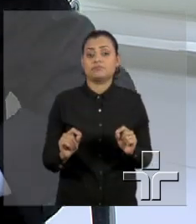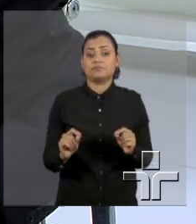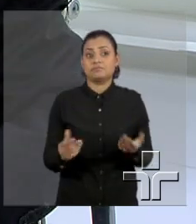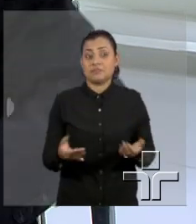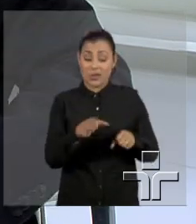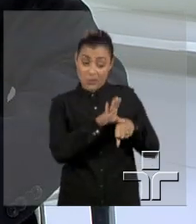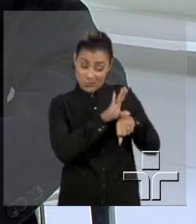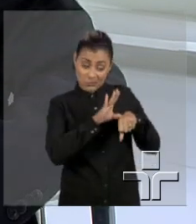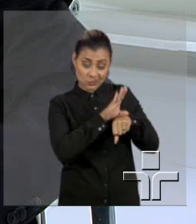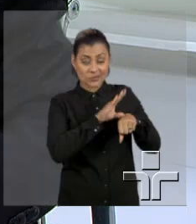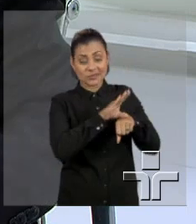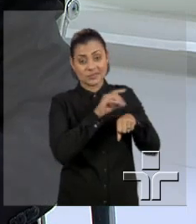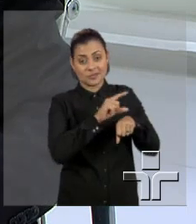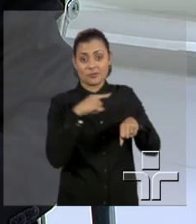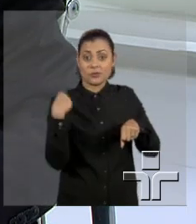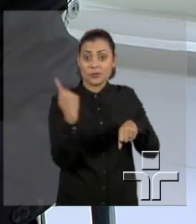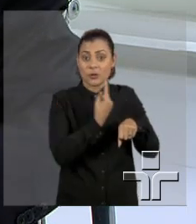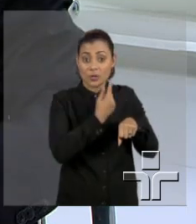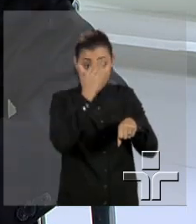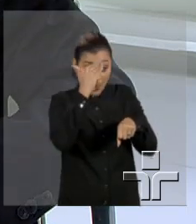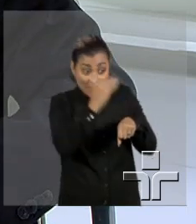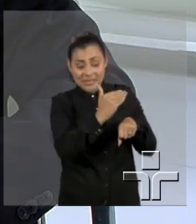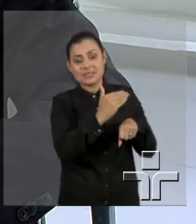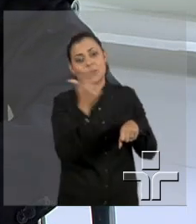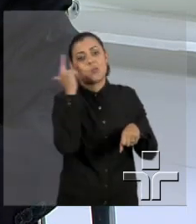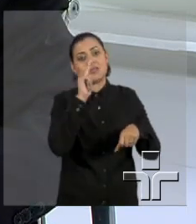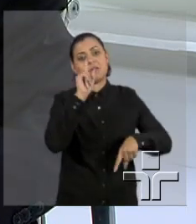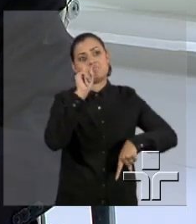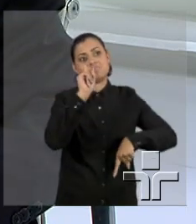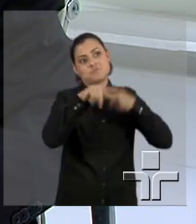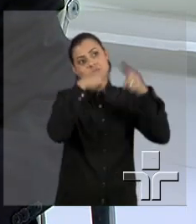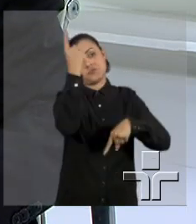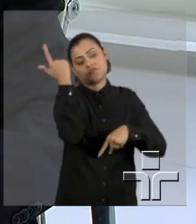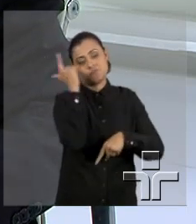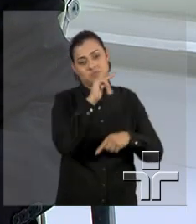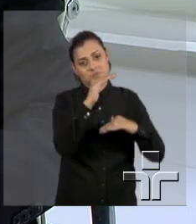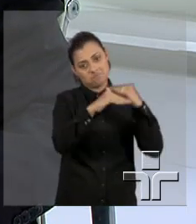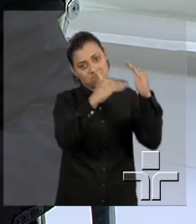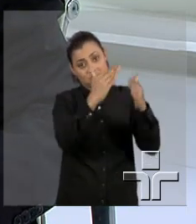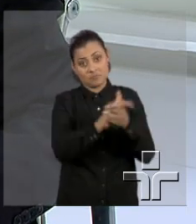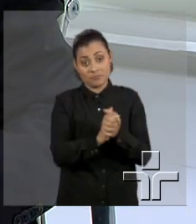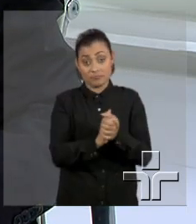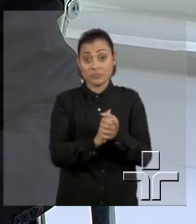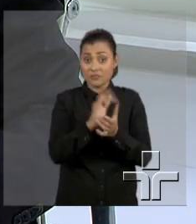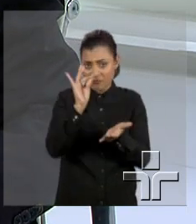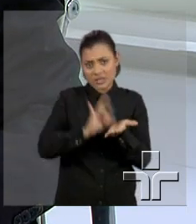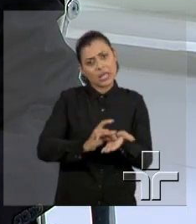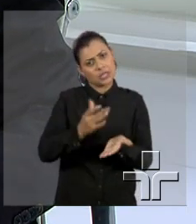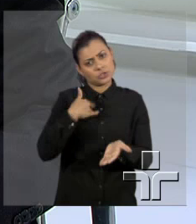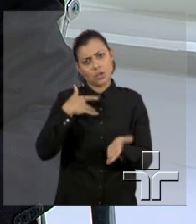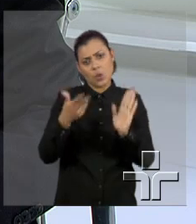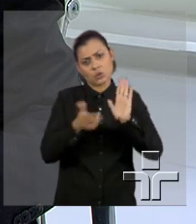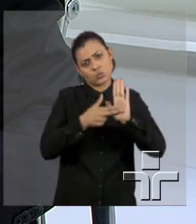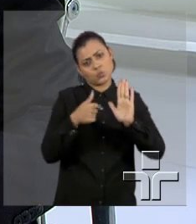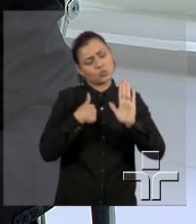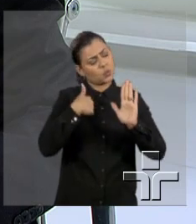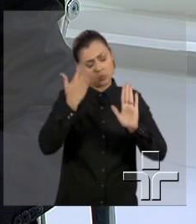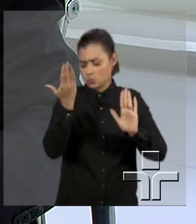dela, chegaremos ao melhor caminho possível. Eu não gosto, confesso,